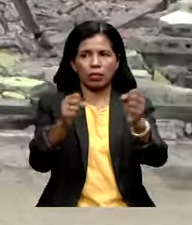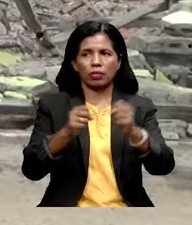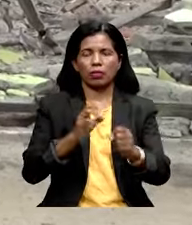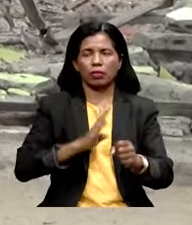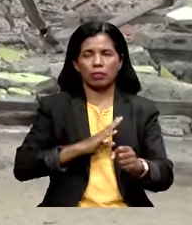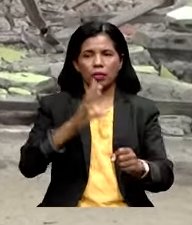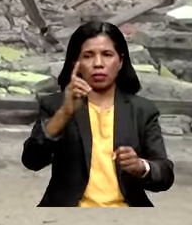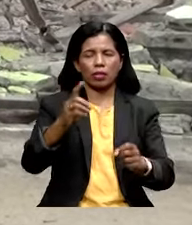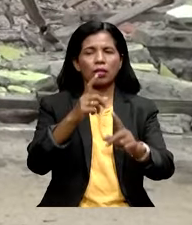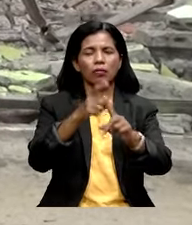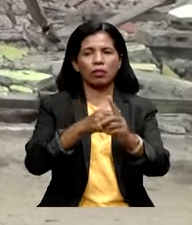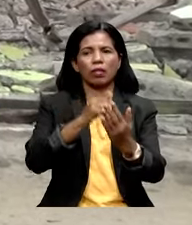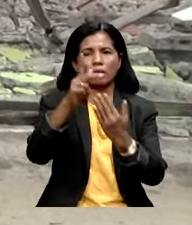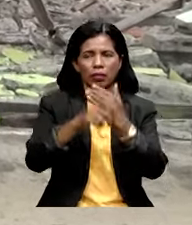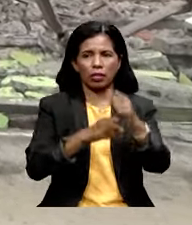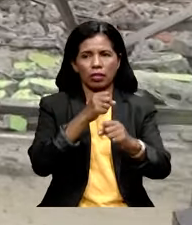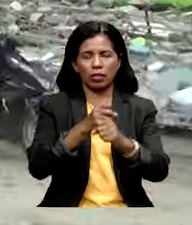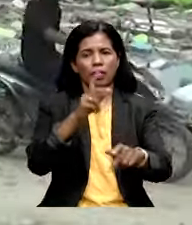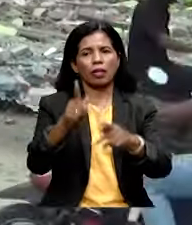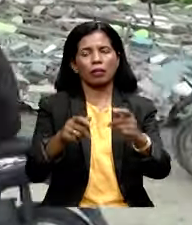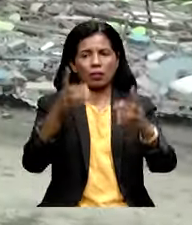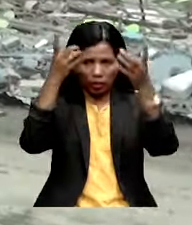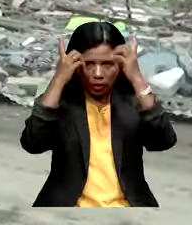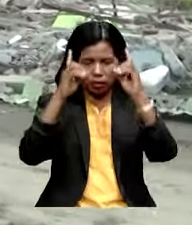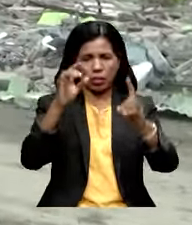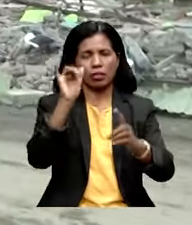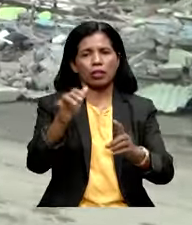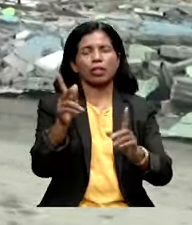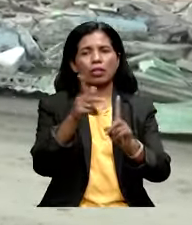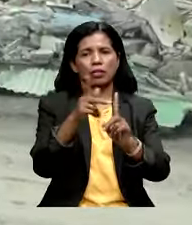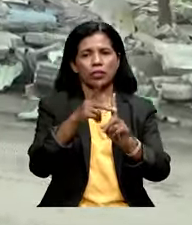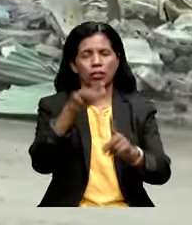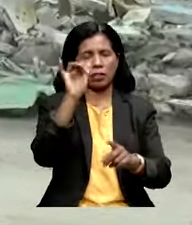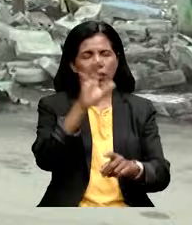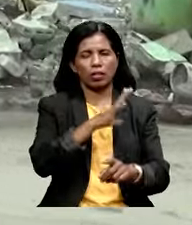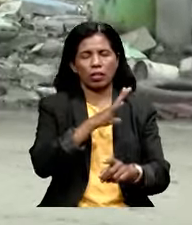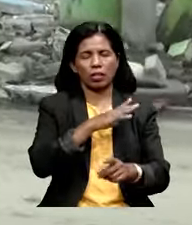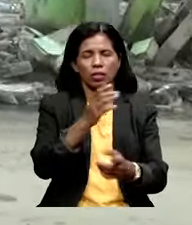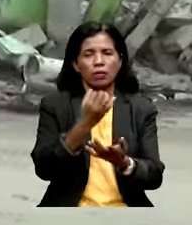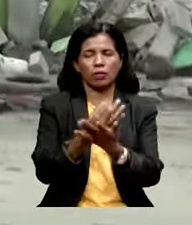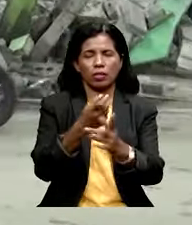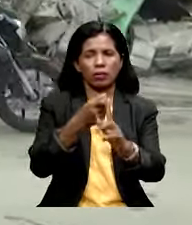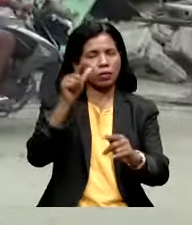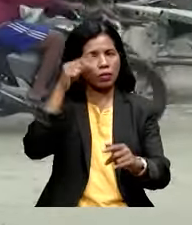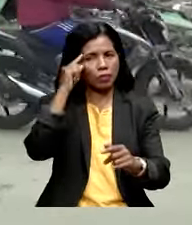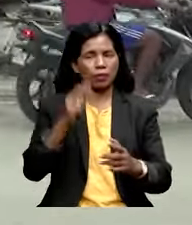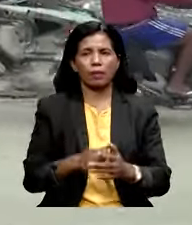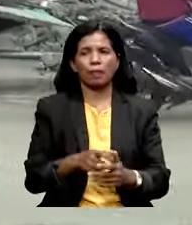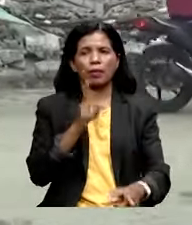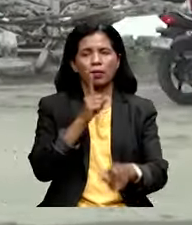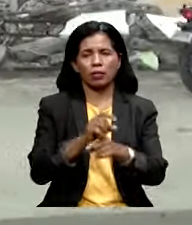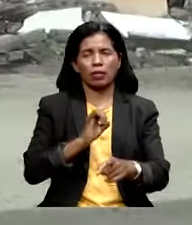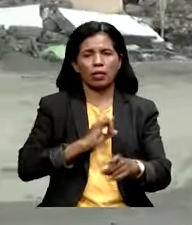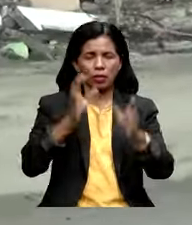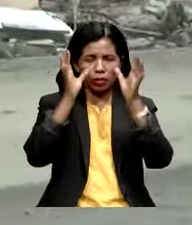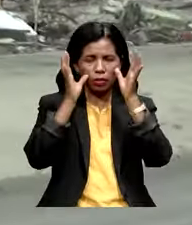Santana e a Fulan Abril Tinangue, a comunidade de Balo, decide Hela e a Costa de Rei indemnização do seu governo. Telos, ao triste TV,